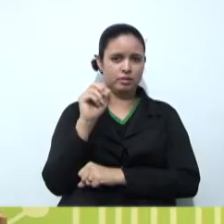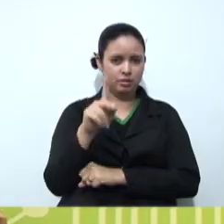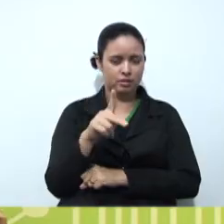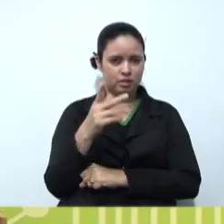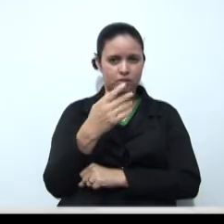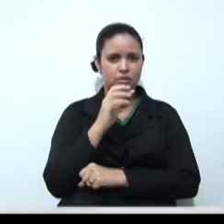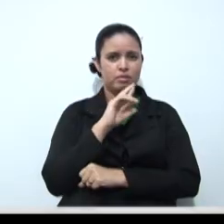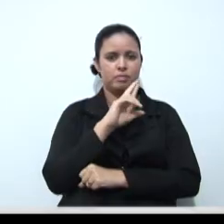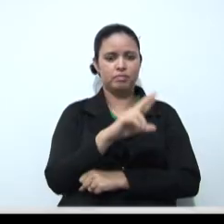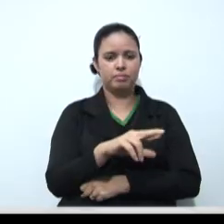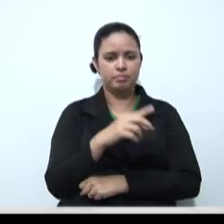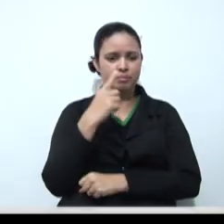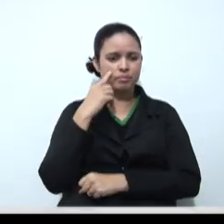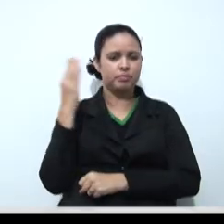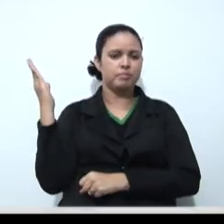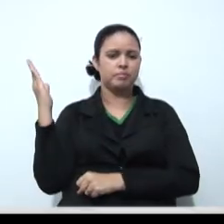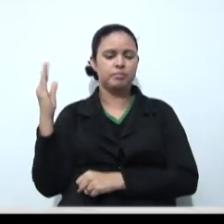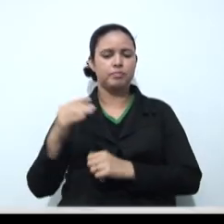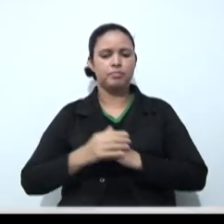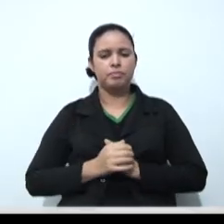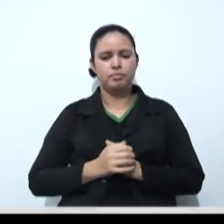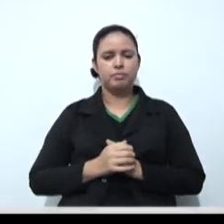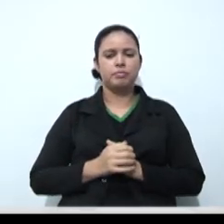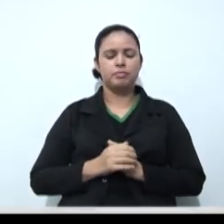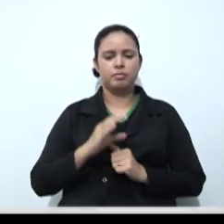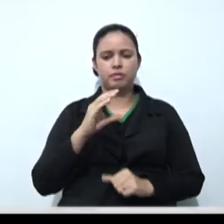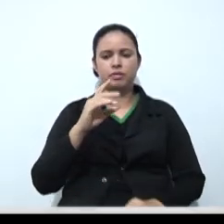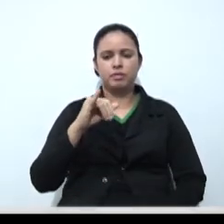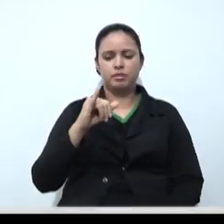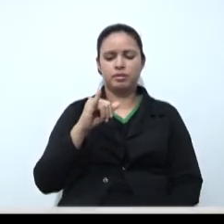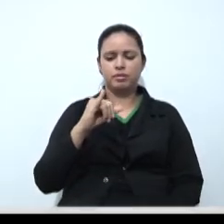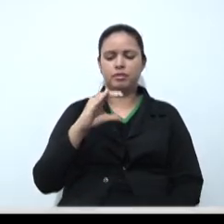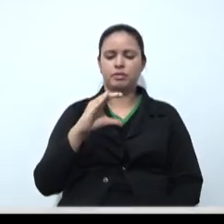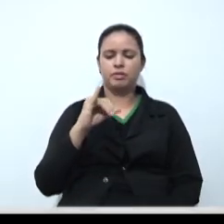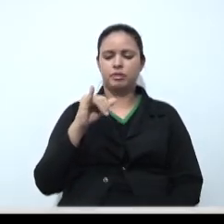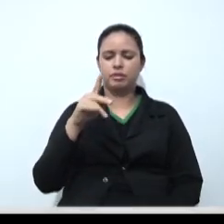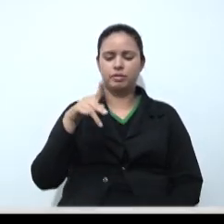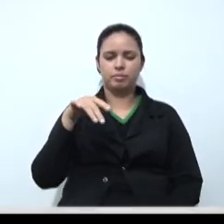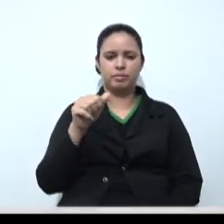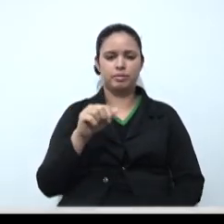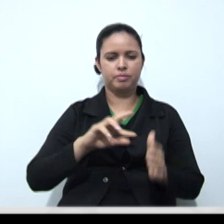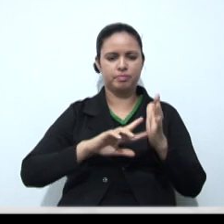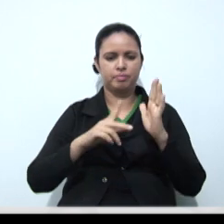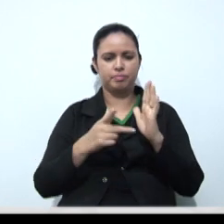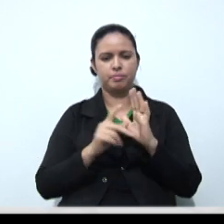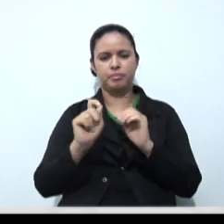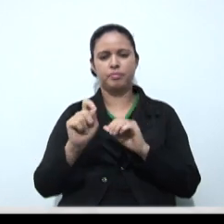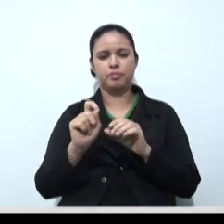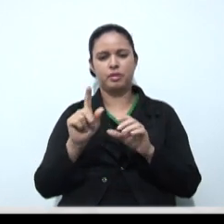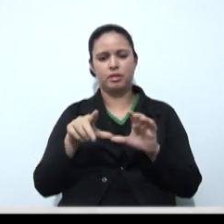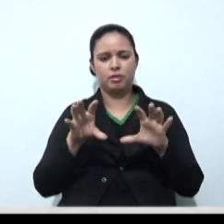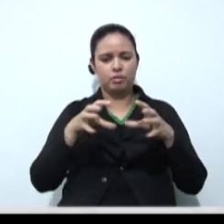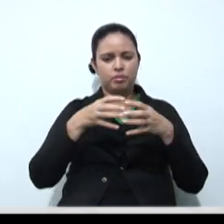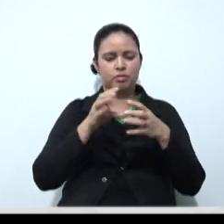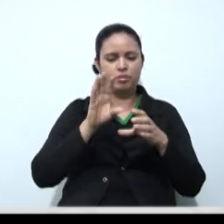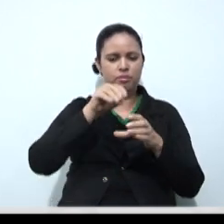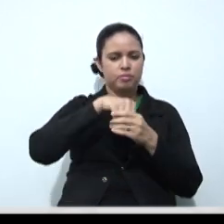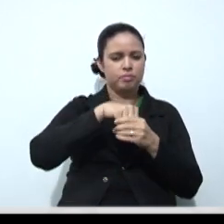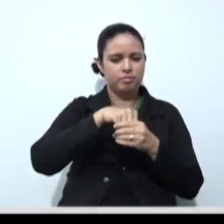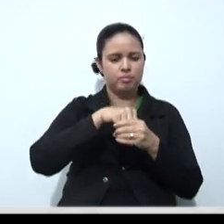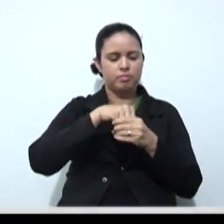para a resposta aqui, coloca na tela qual é o significado de CIPA. A sigla CIPA significa Comissão Interna